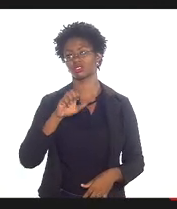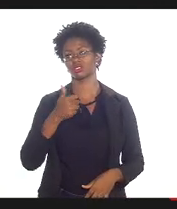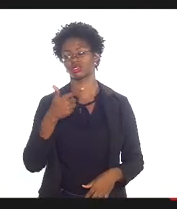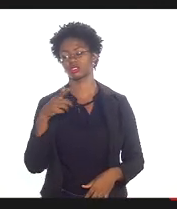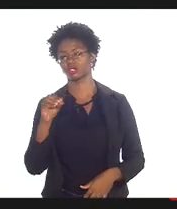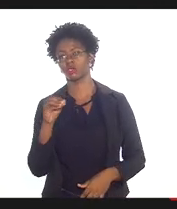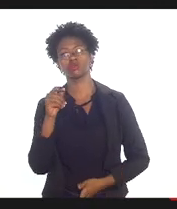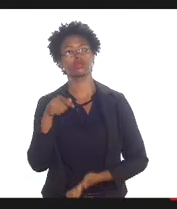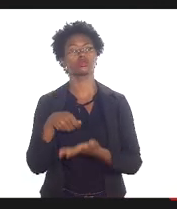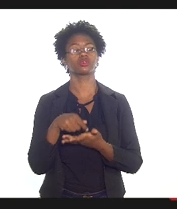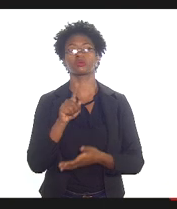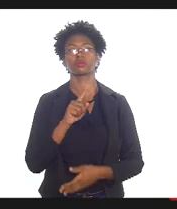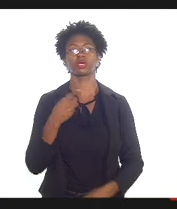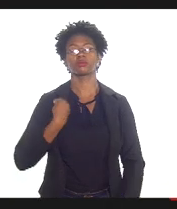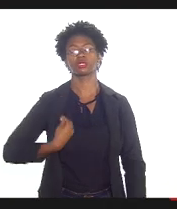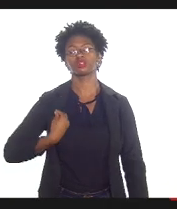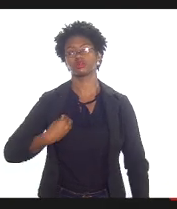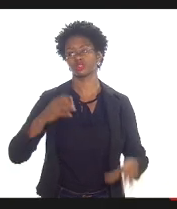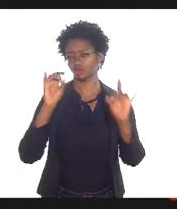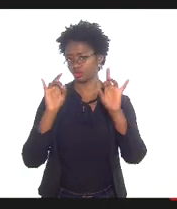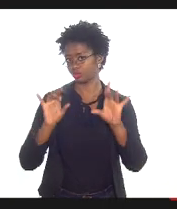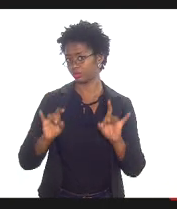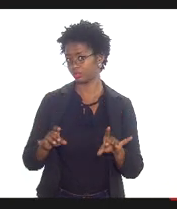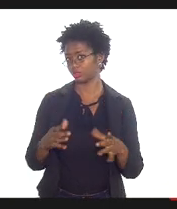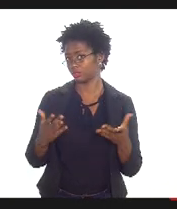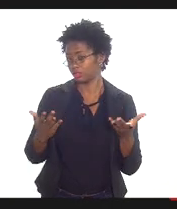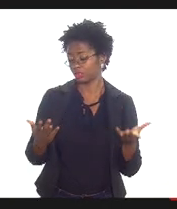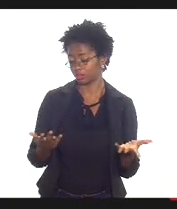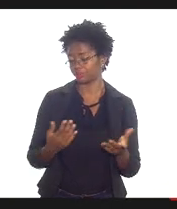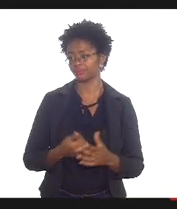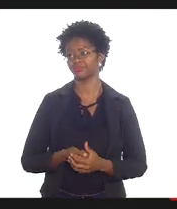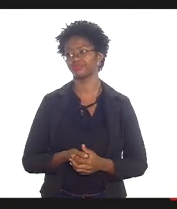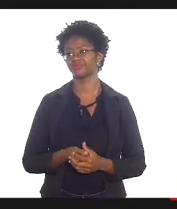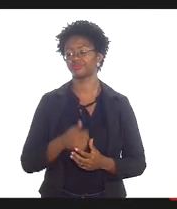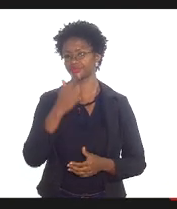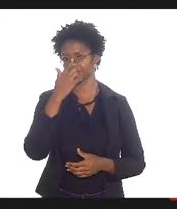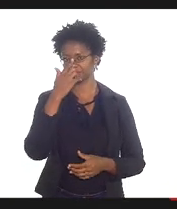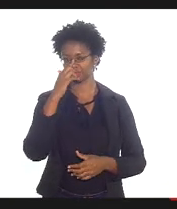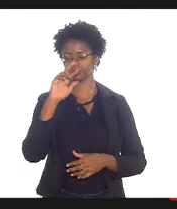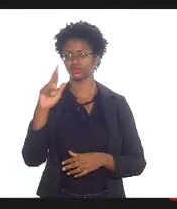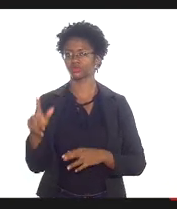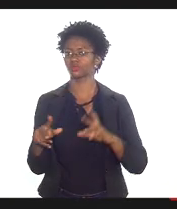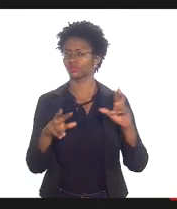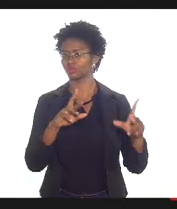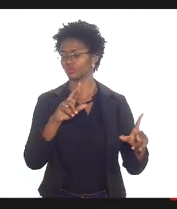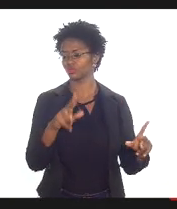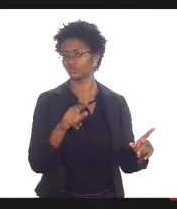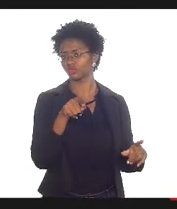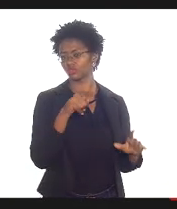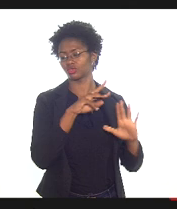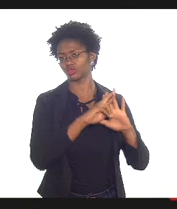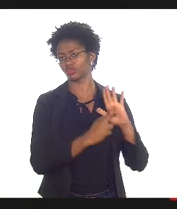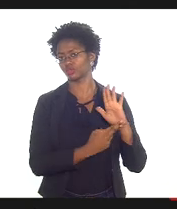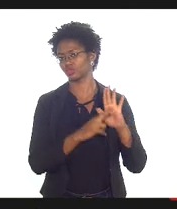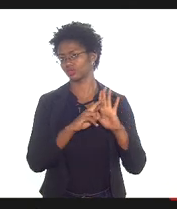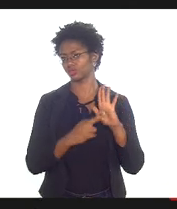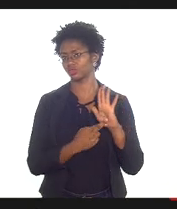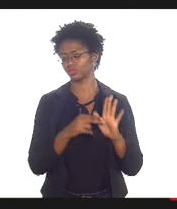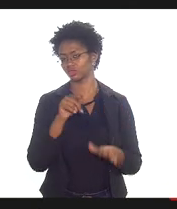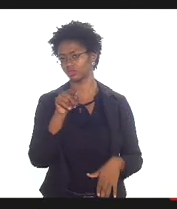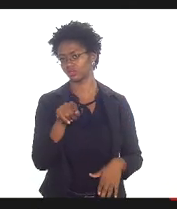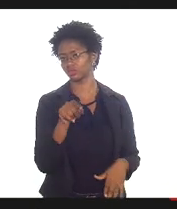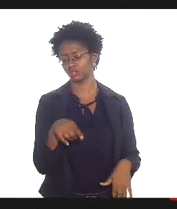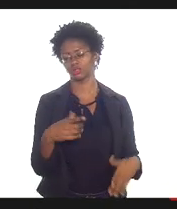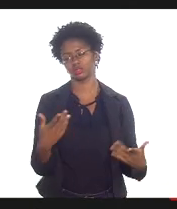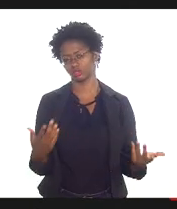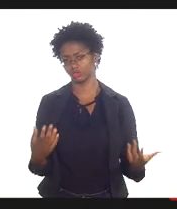pagam participação especial, né? Então, essa diferença de regimes aí, né, está trazendo